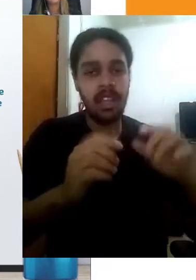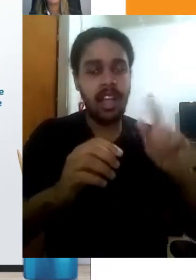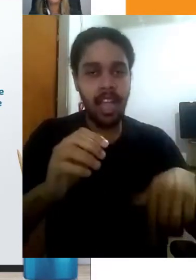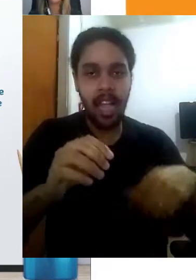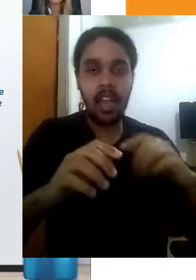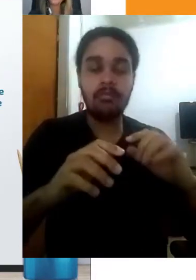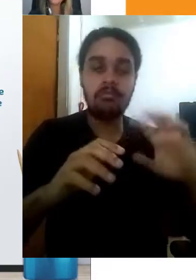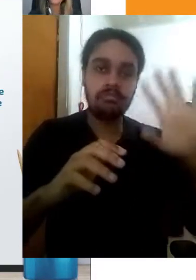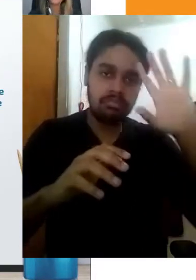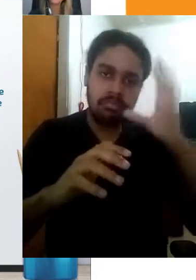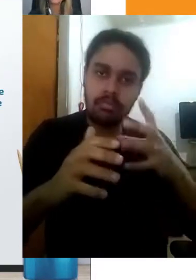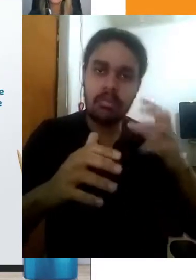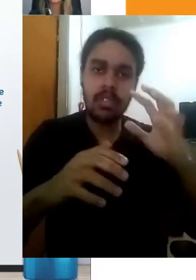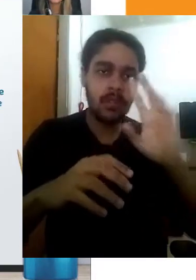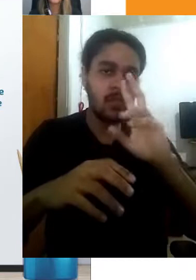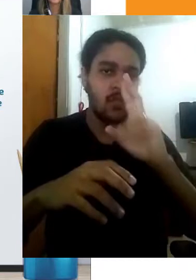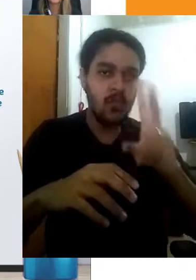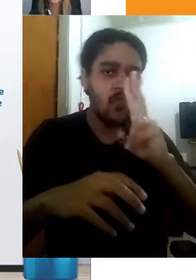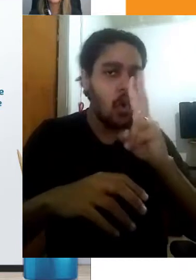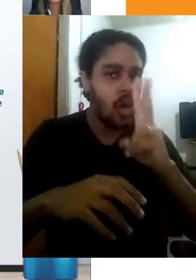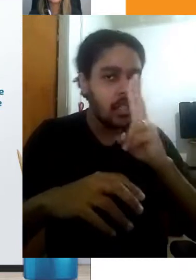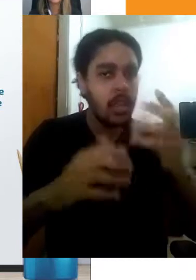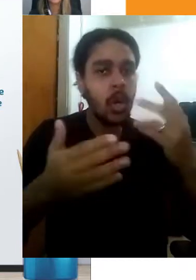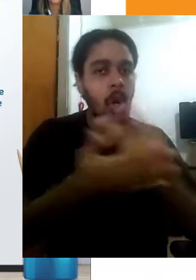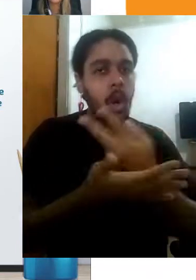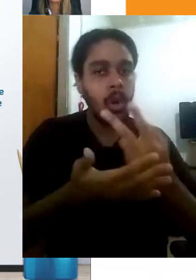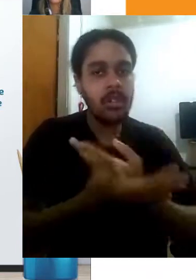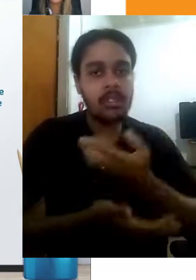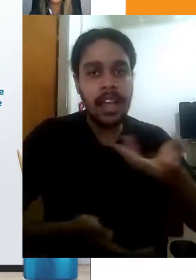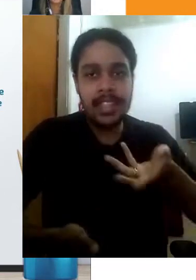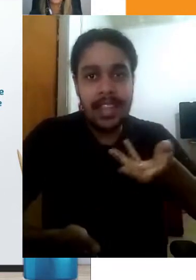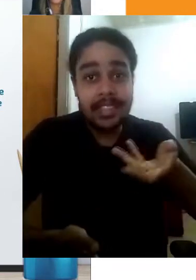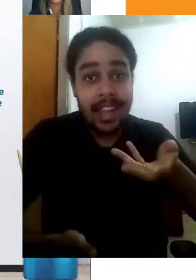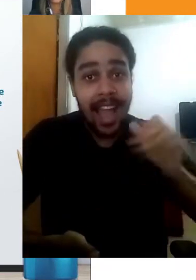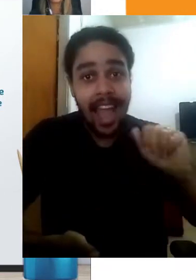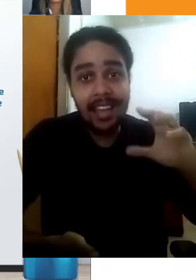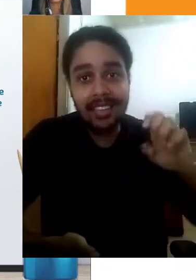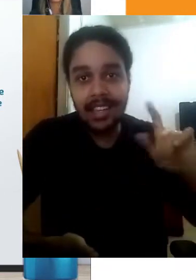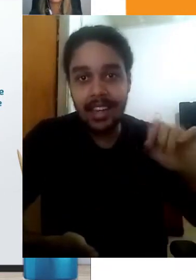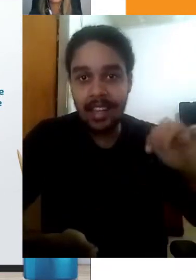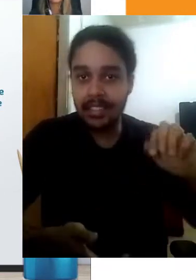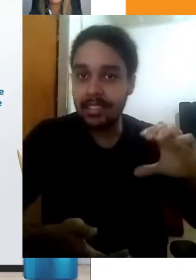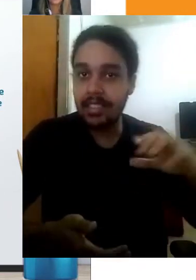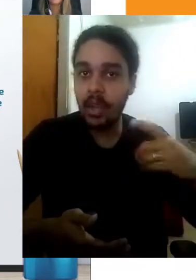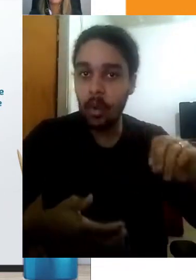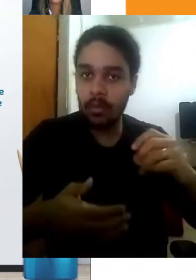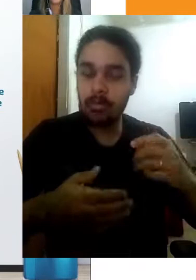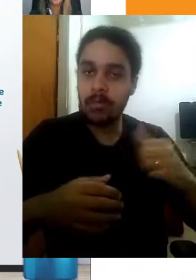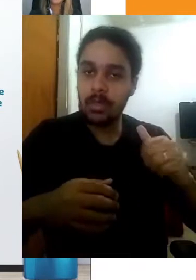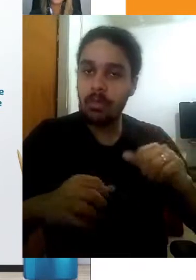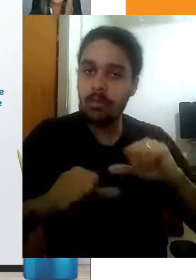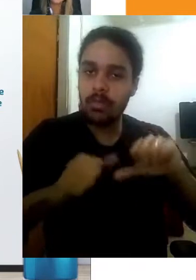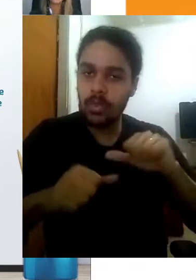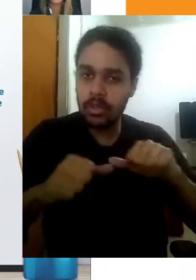da força, um dos efeitos da força, que é causar uma aceleração. Sabemos que uma variação de velocidade,